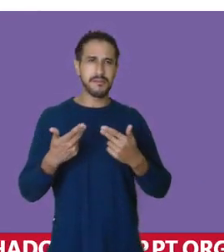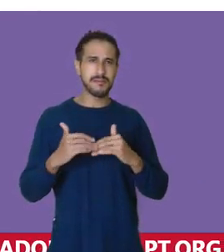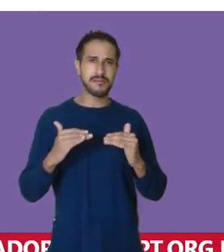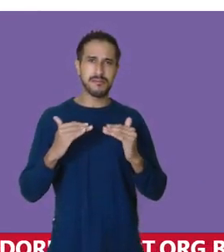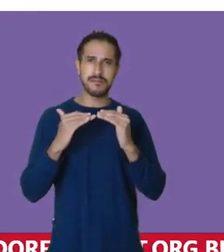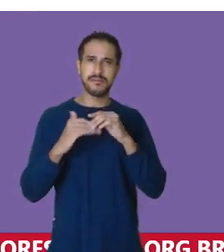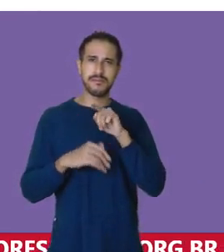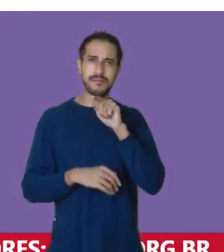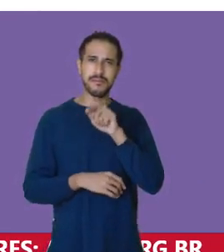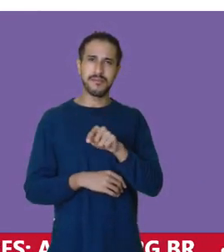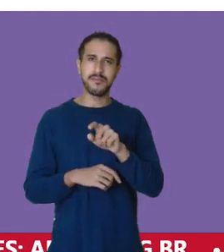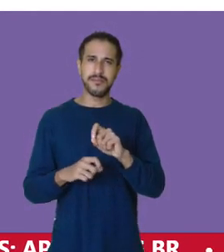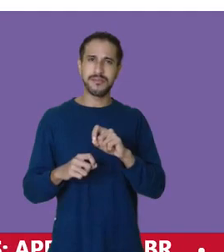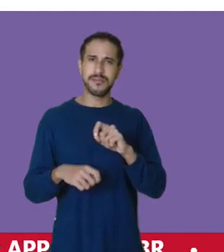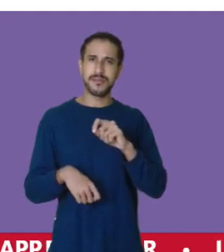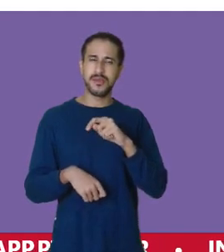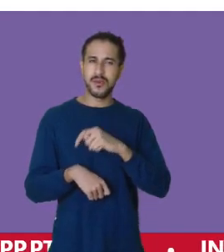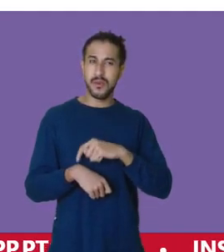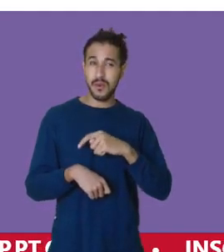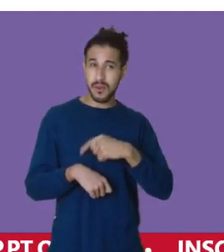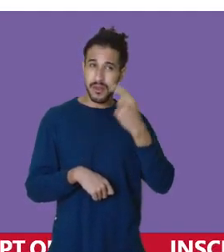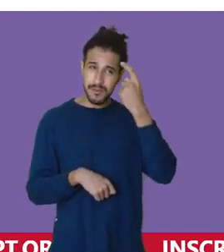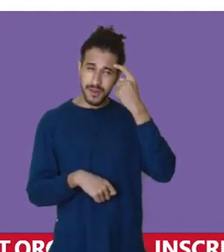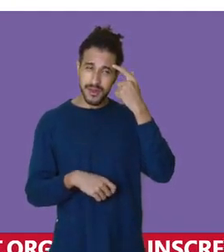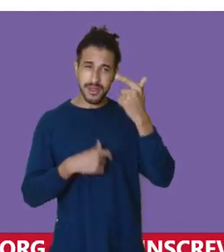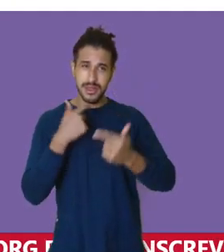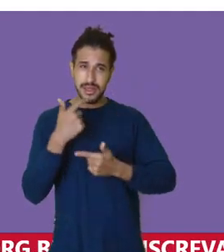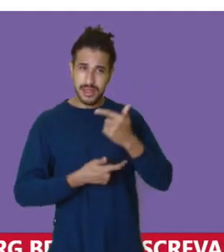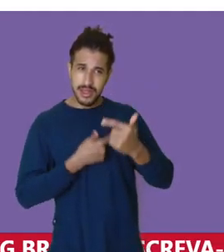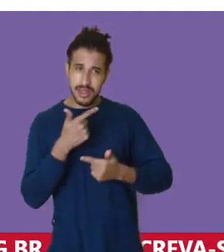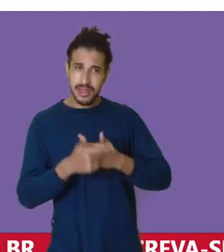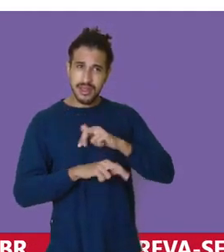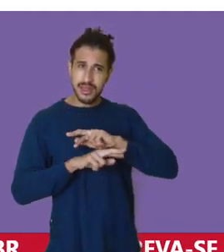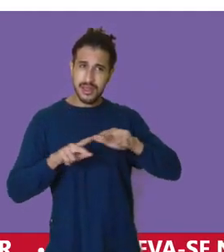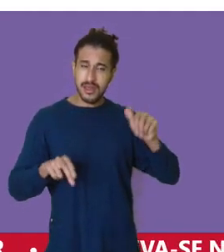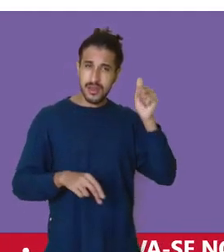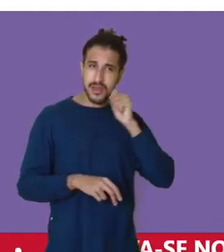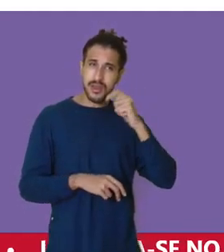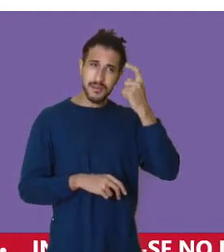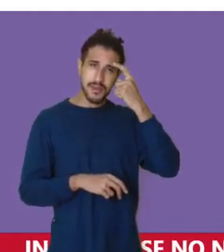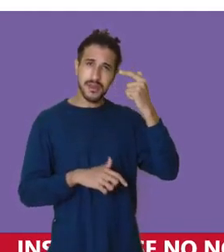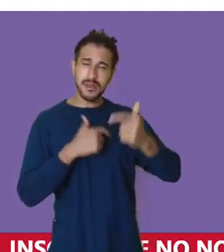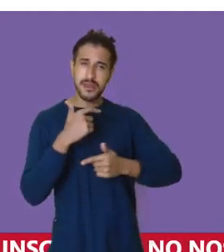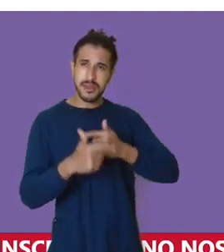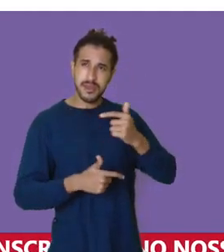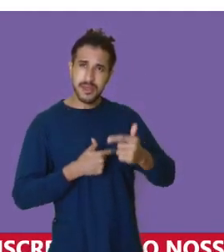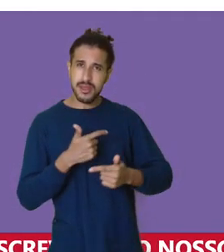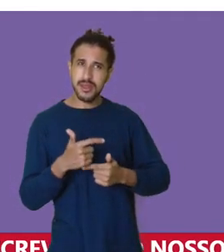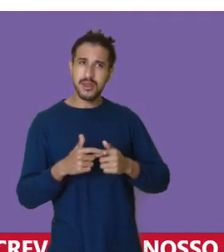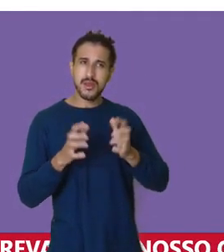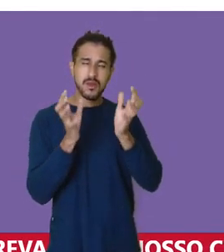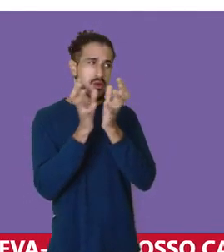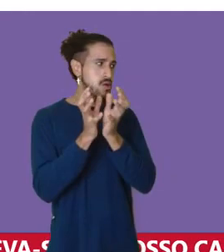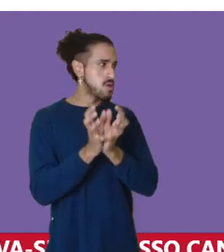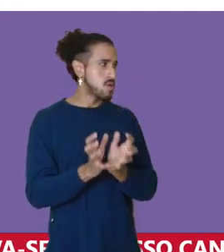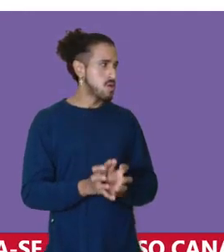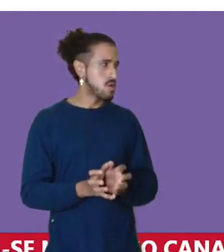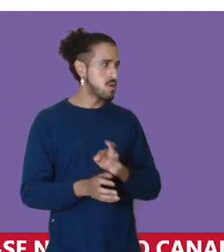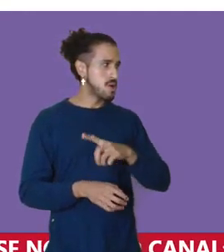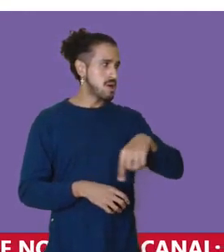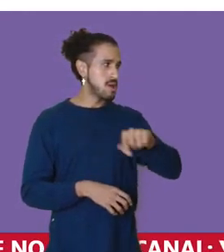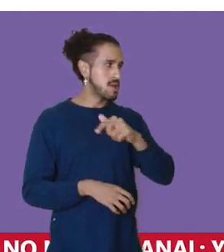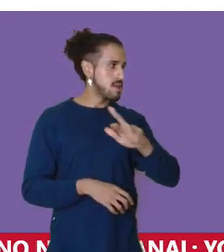disso, que quando se pensa o trabalho das mulheres, se pensa o trabalho dos grupos que não